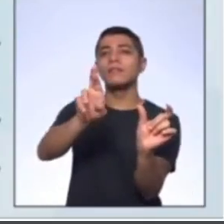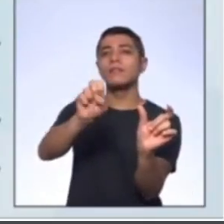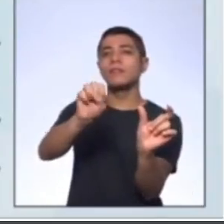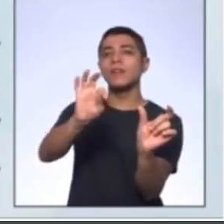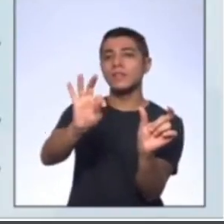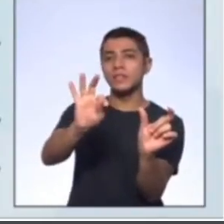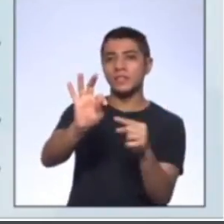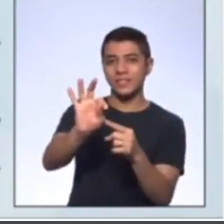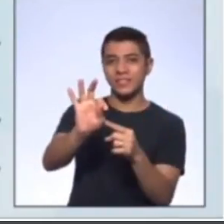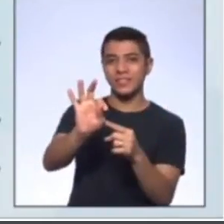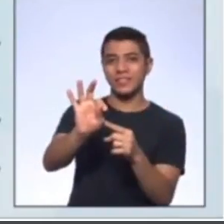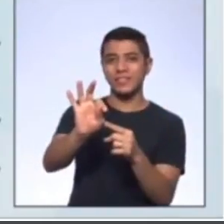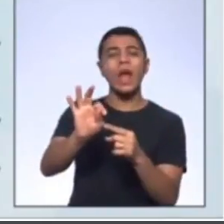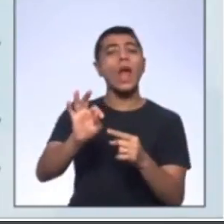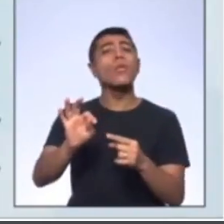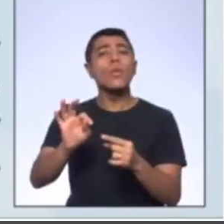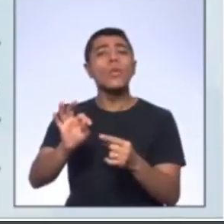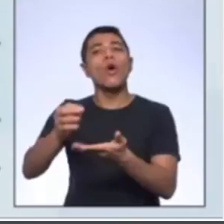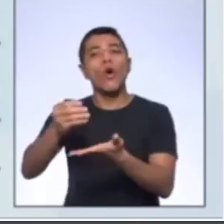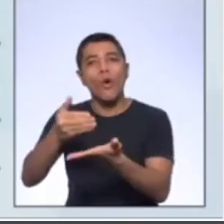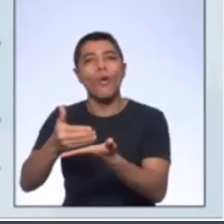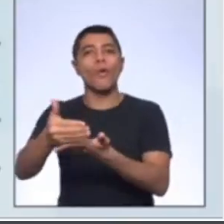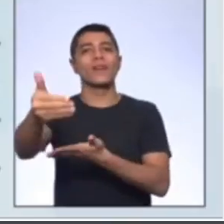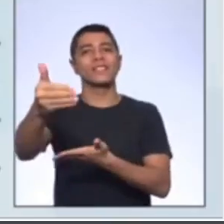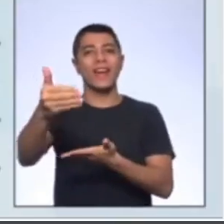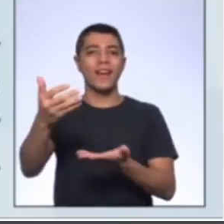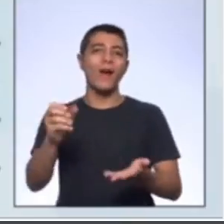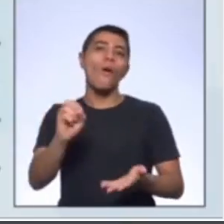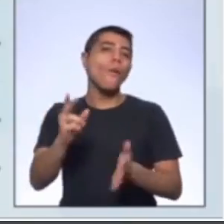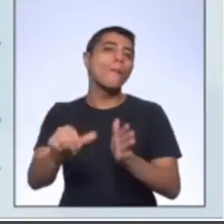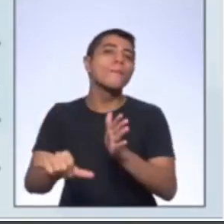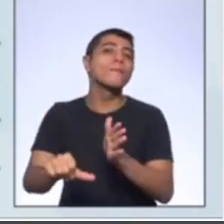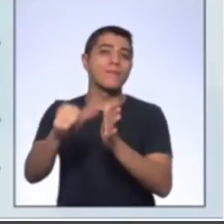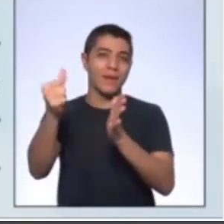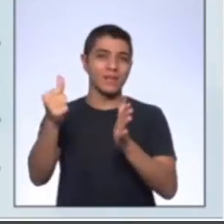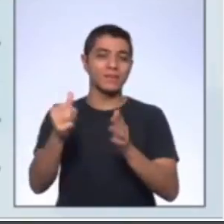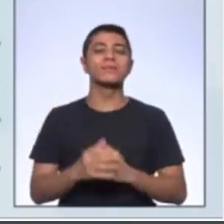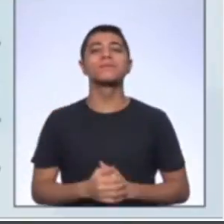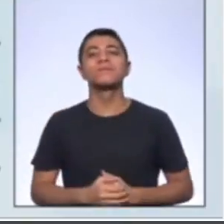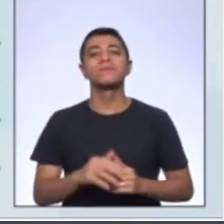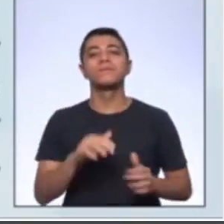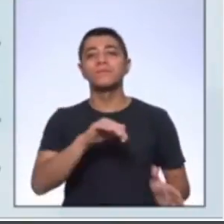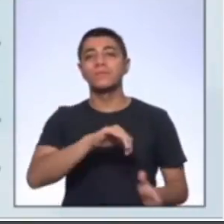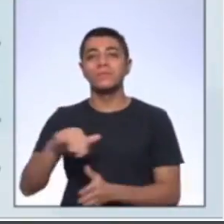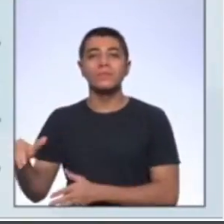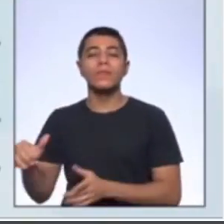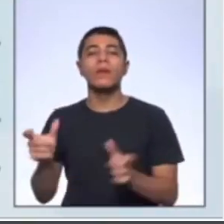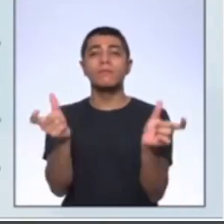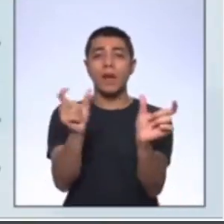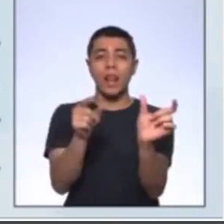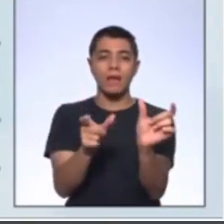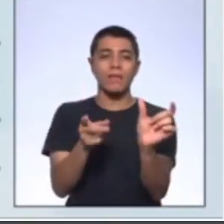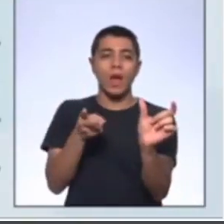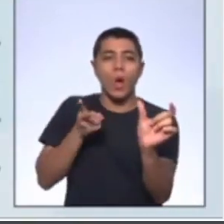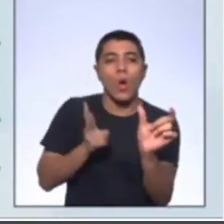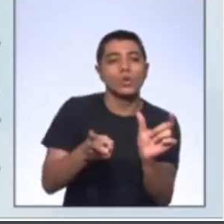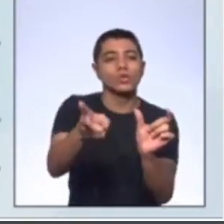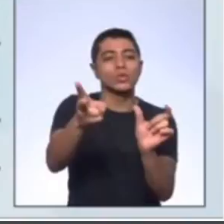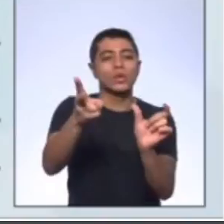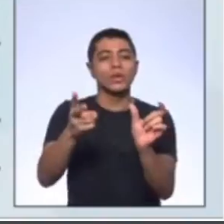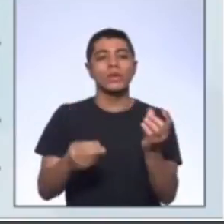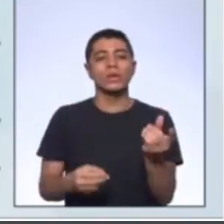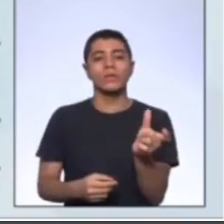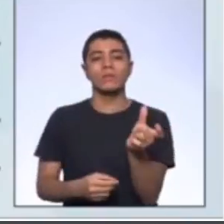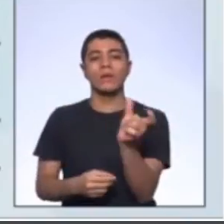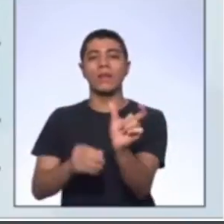começar primeiro para dar a ideia de continuidade nós temos mensais além disso